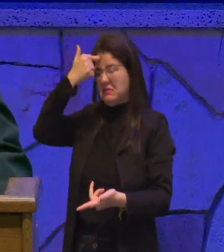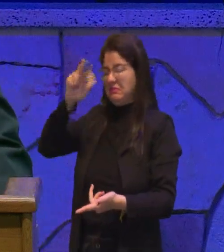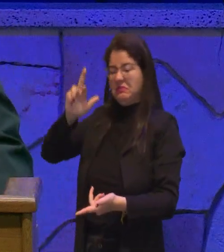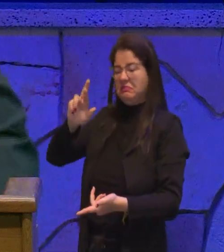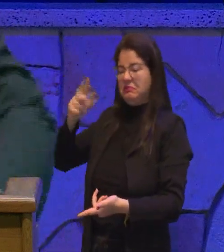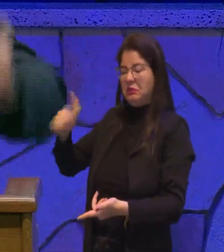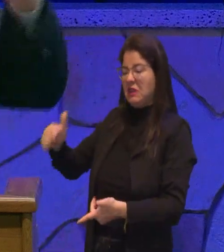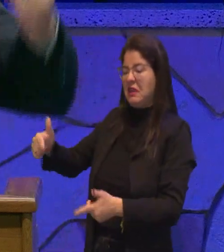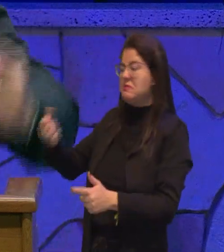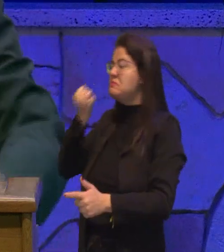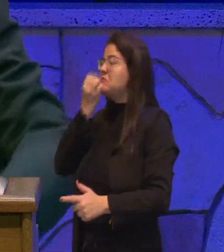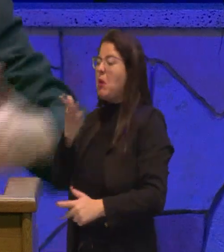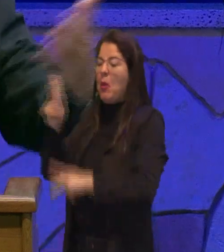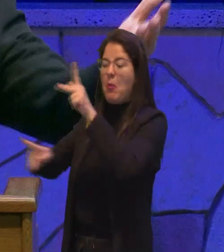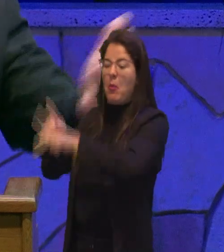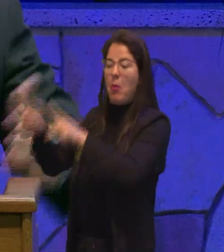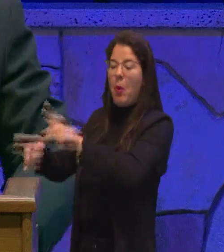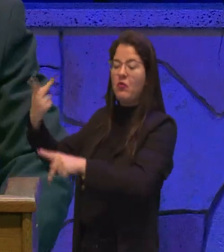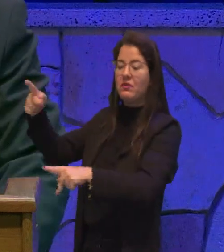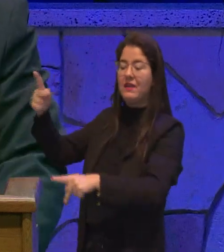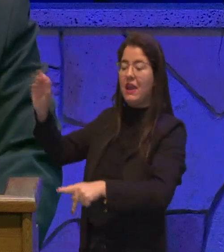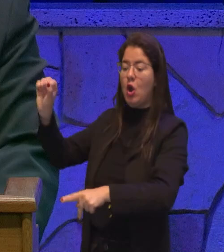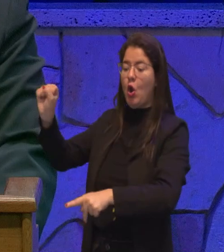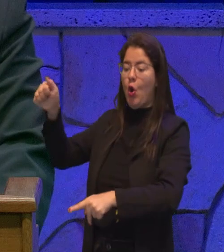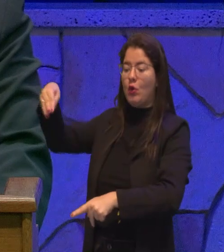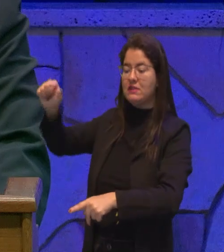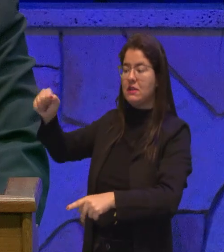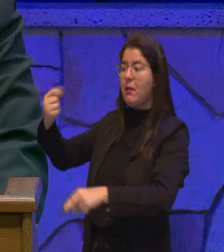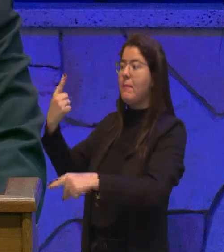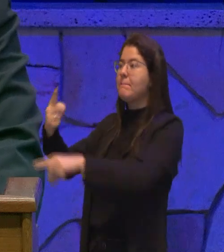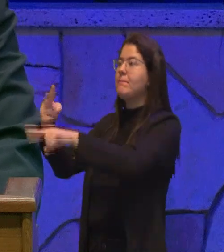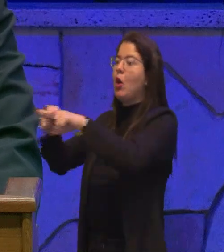por causa de uma pessoa. Isso não é verdade.